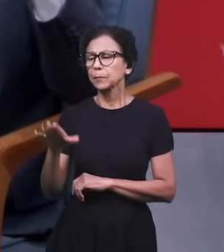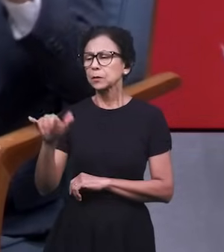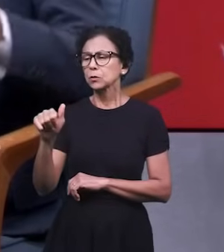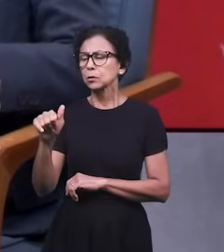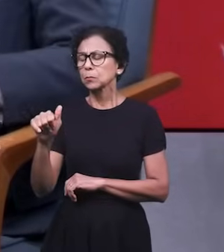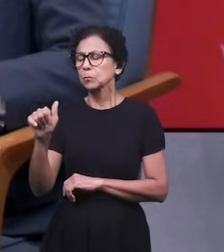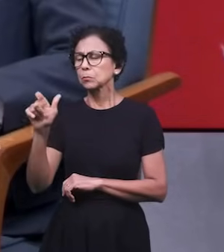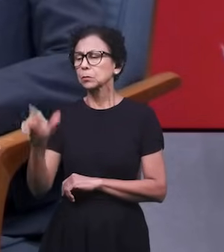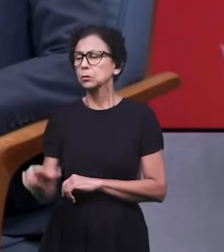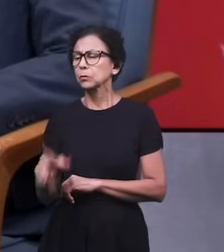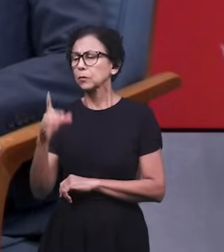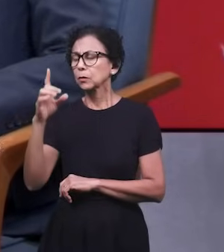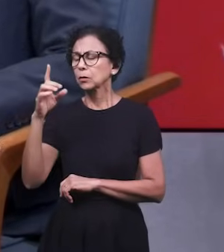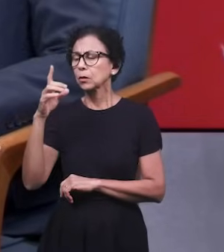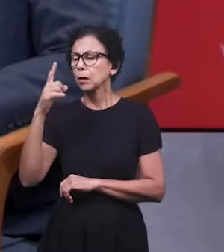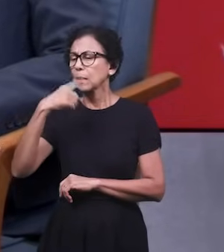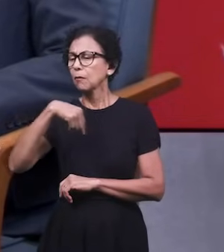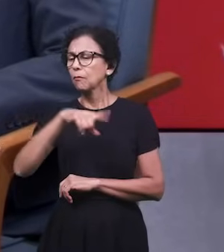rio, né,